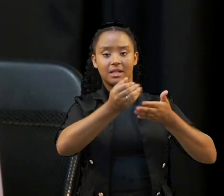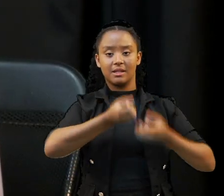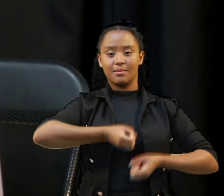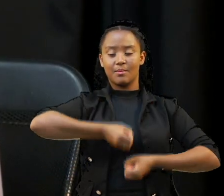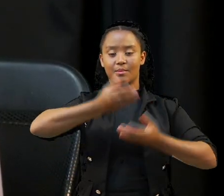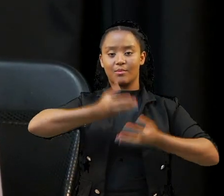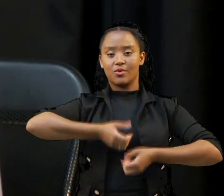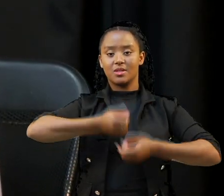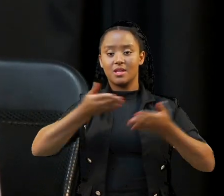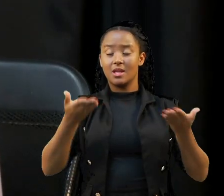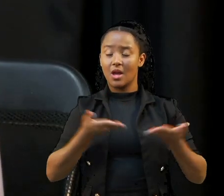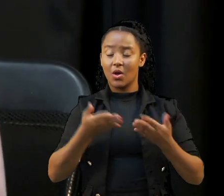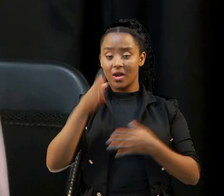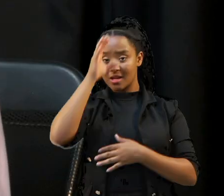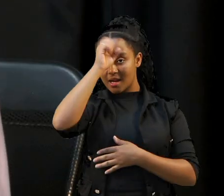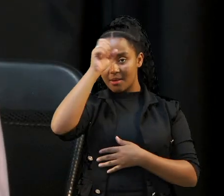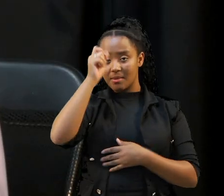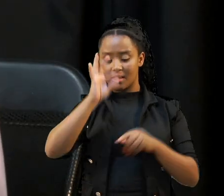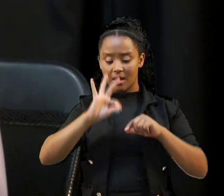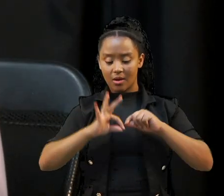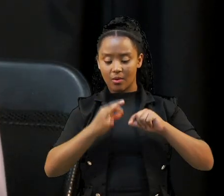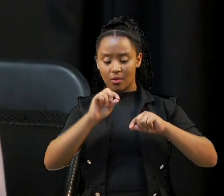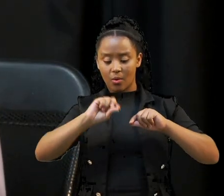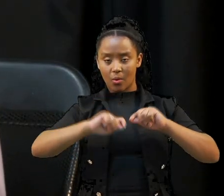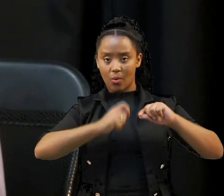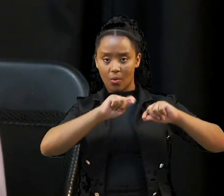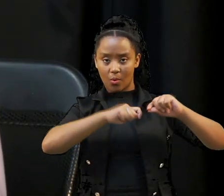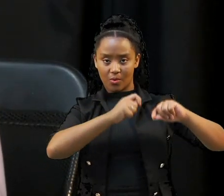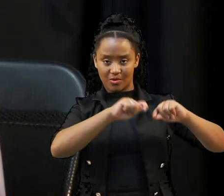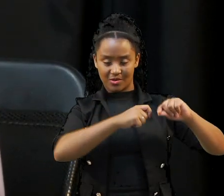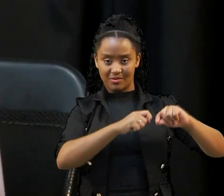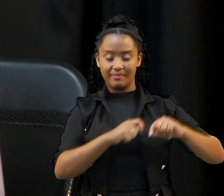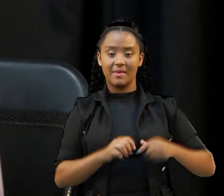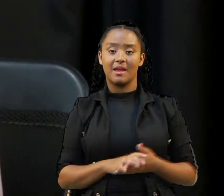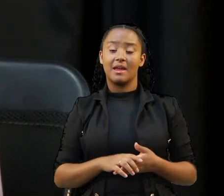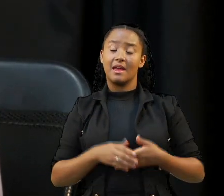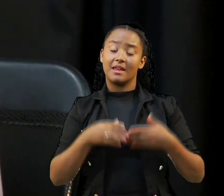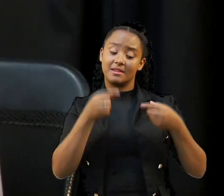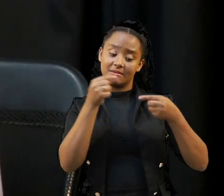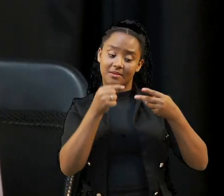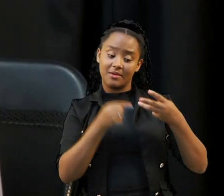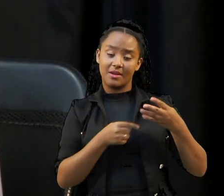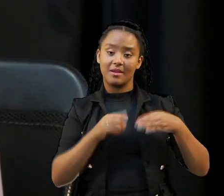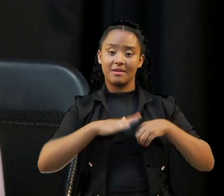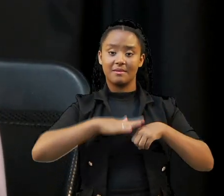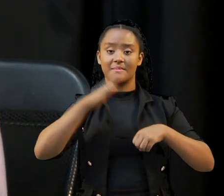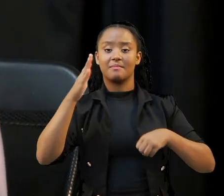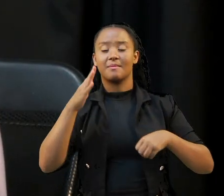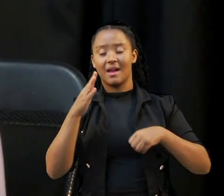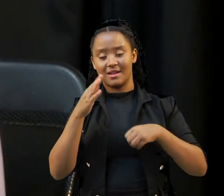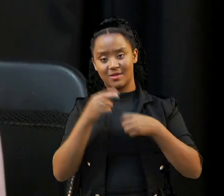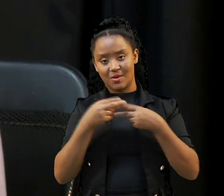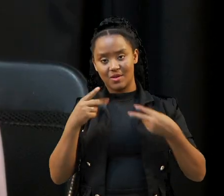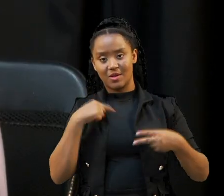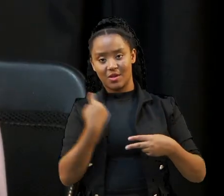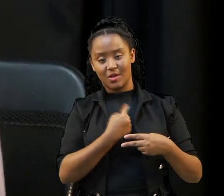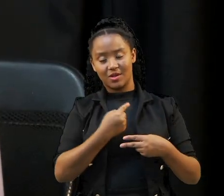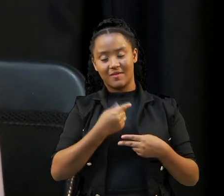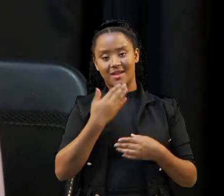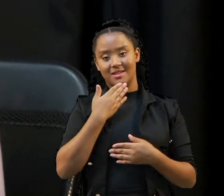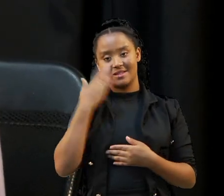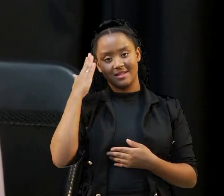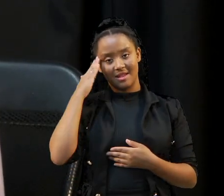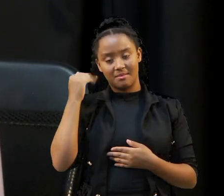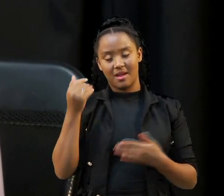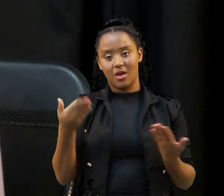está aprendendo crochê. Por isso, e muito mais coisas que a gente vai saber daqui a pouquinho, a Brena é a